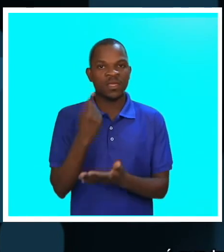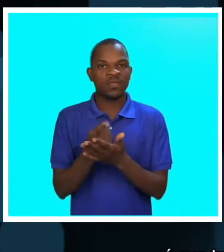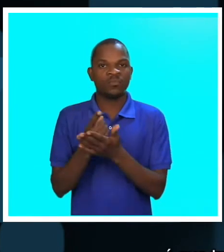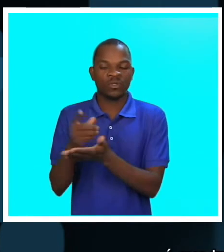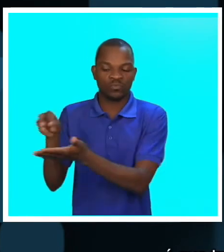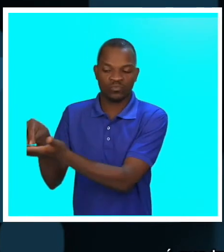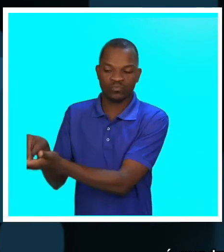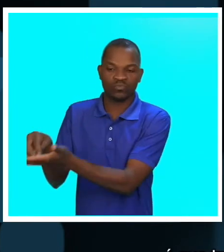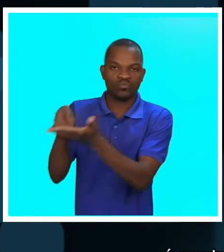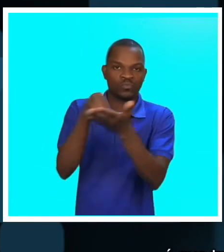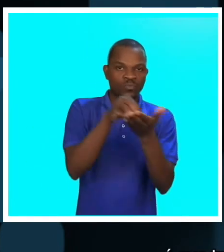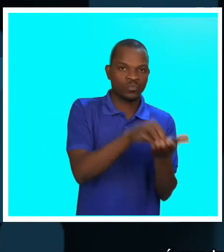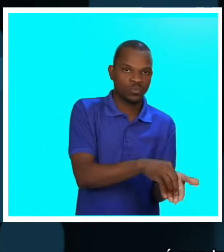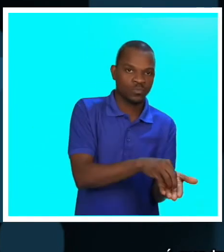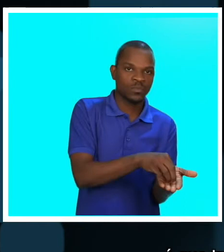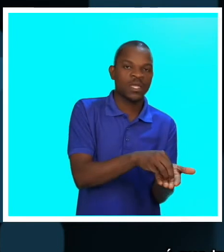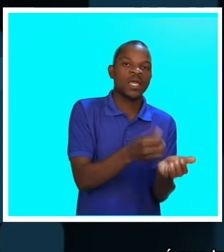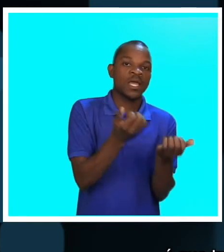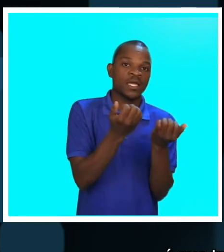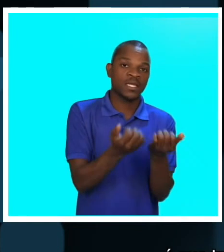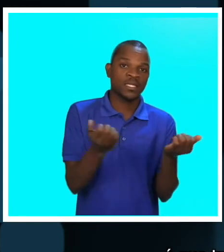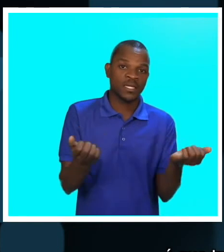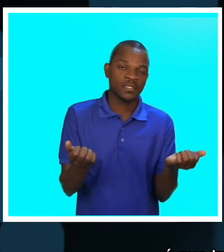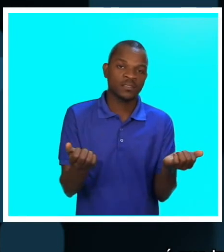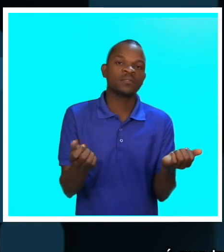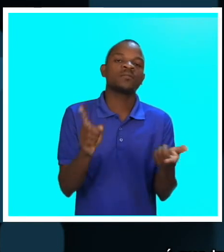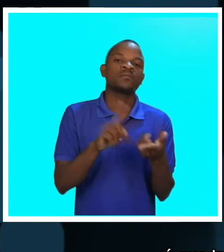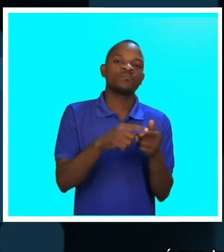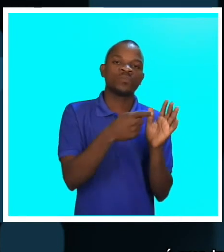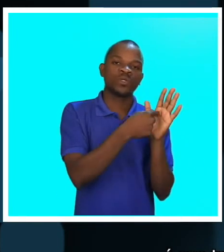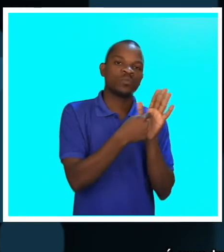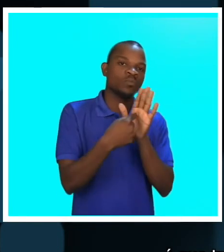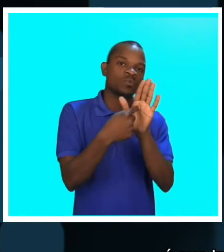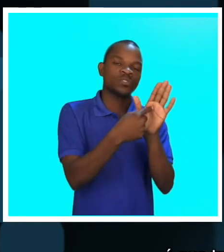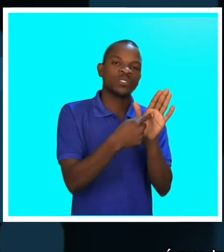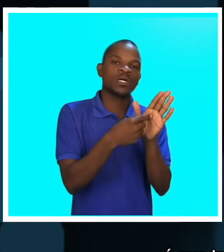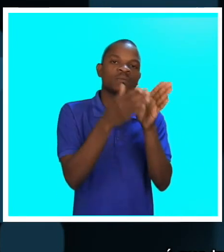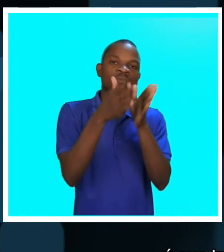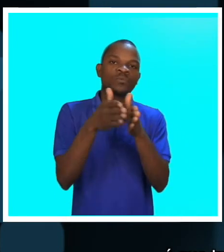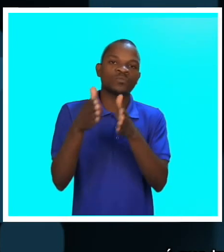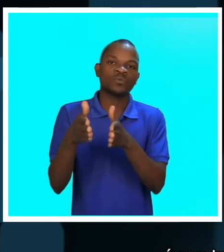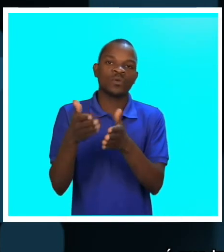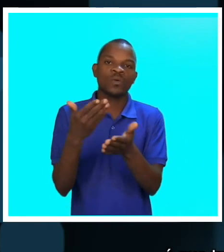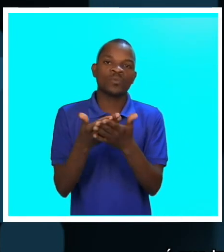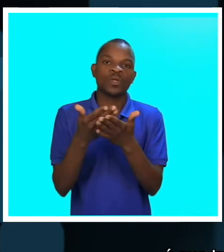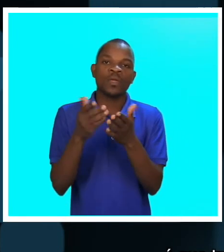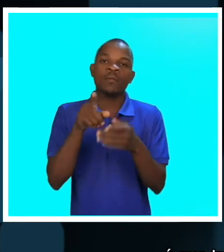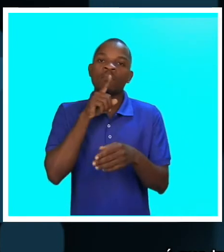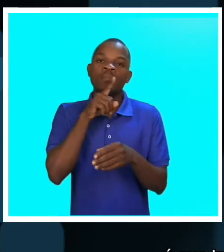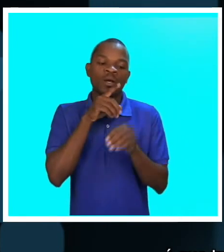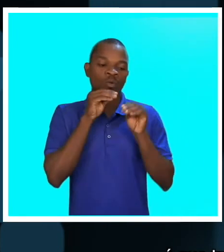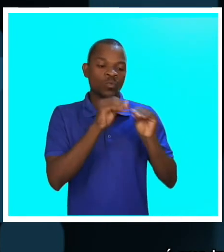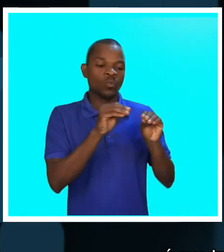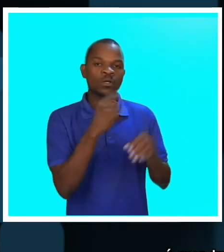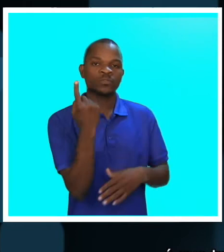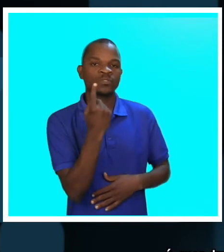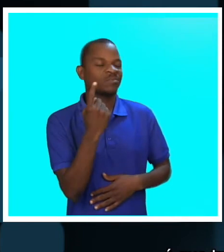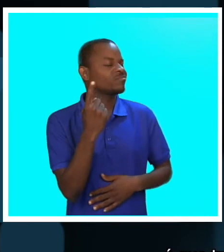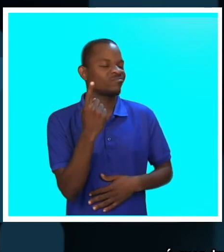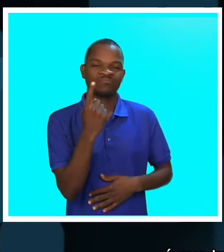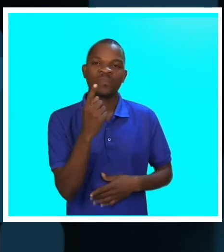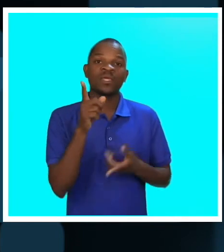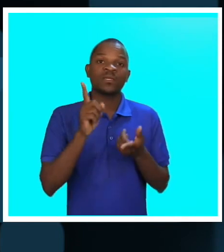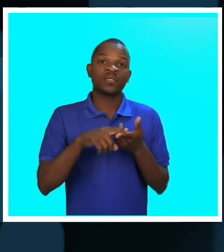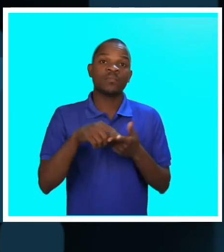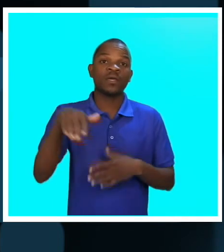que tragam essas crianças à tona, tragam à sociedade, porque também a criança nunca é educada pelos pais